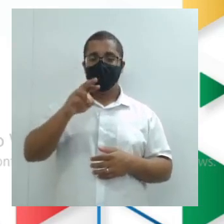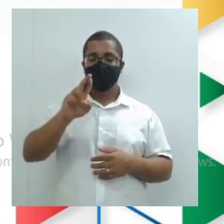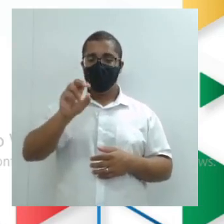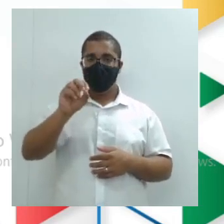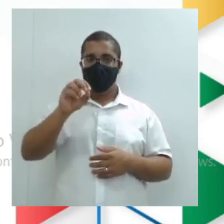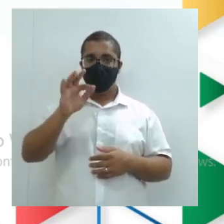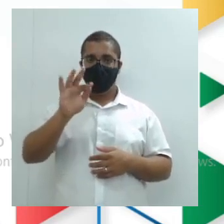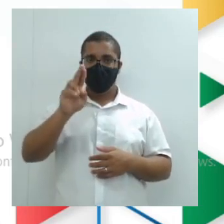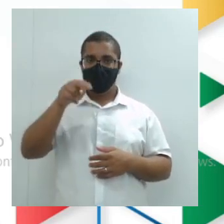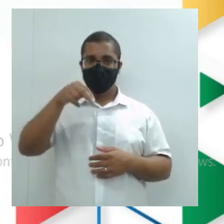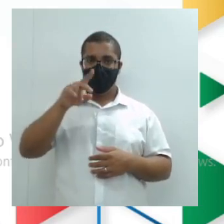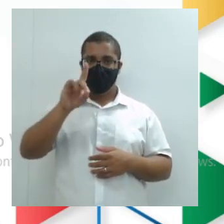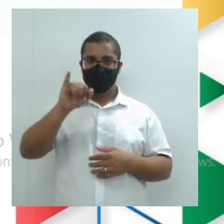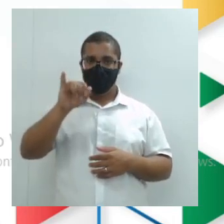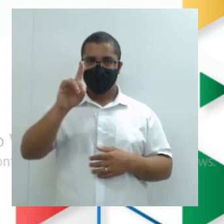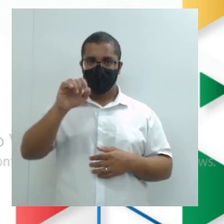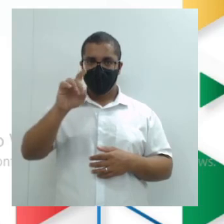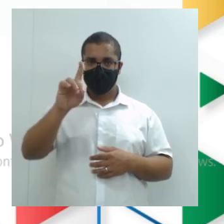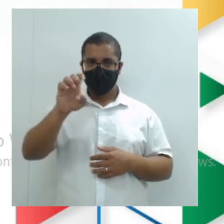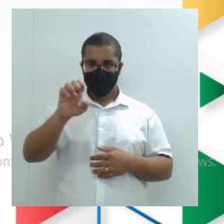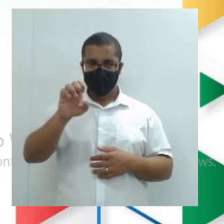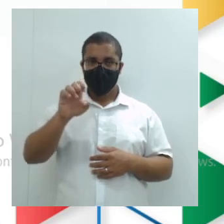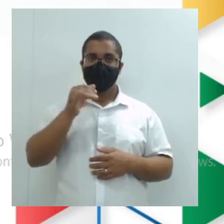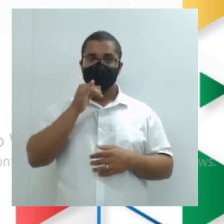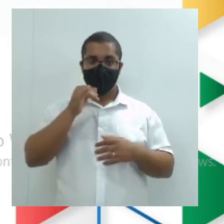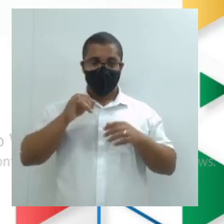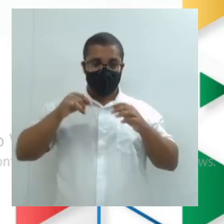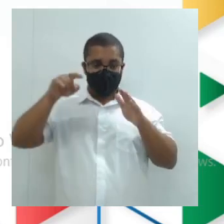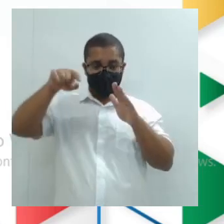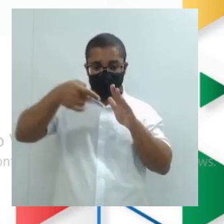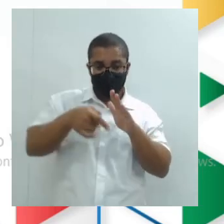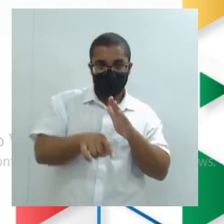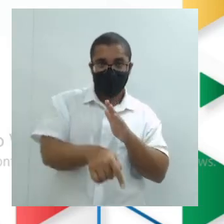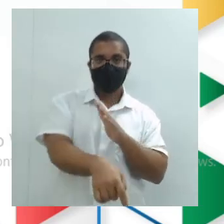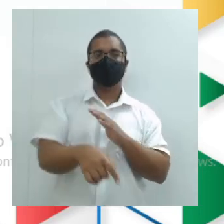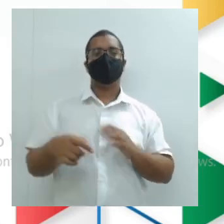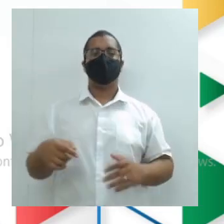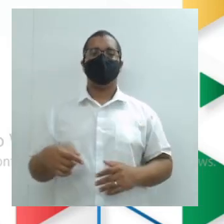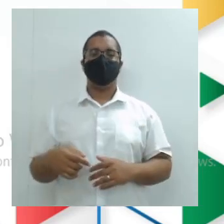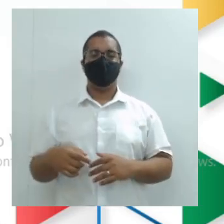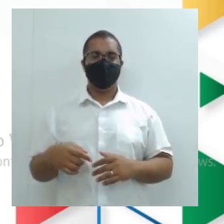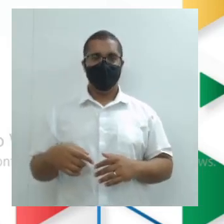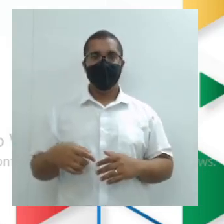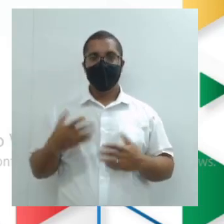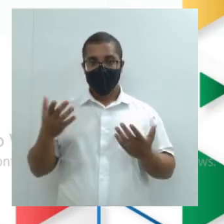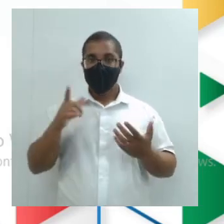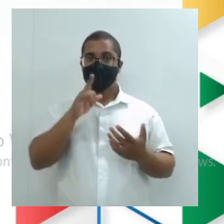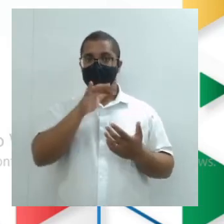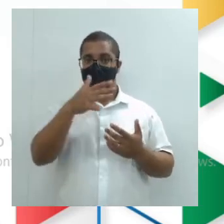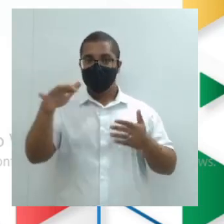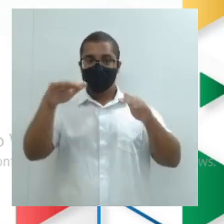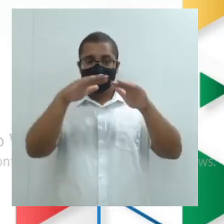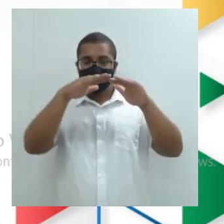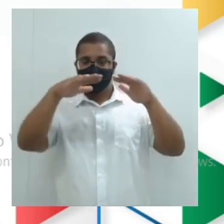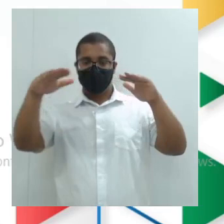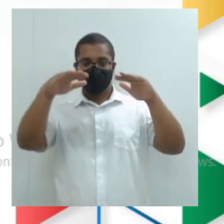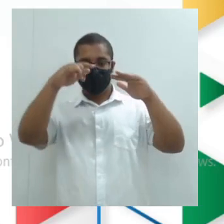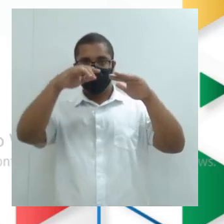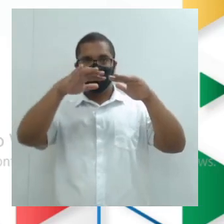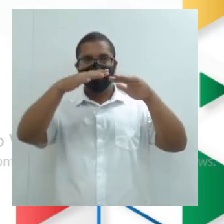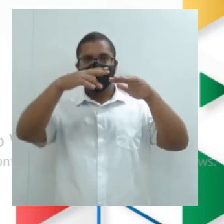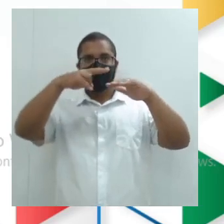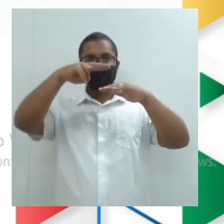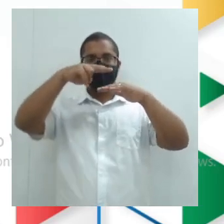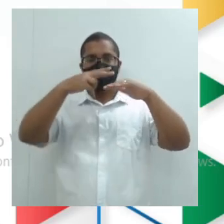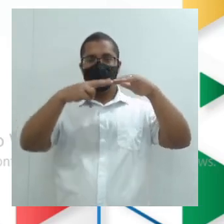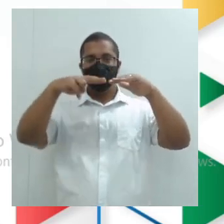lá nadando na praia, quanto mais você mergulhar, mais profundo você está. E o nível do mar é onde você está flutuando